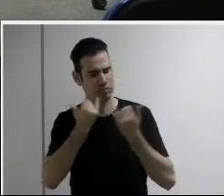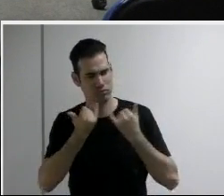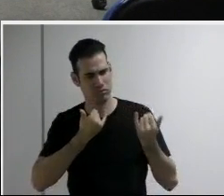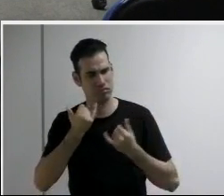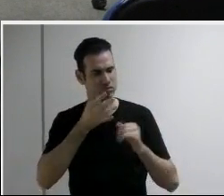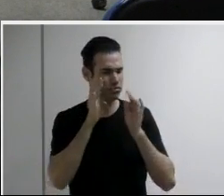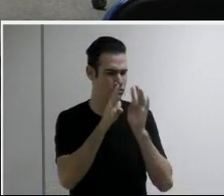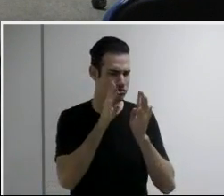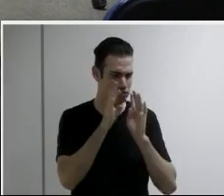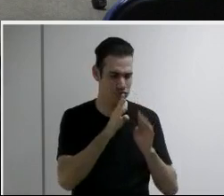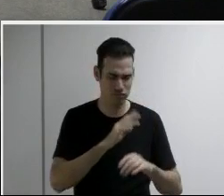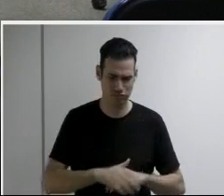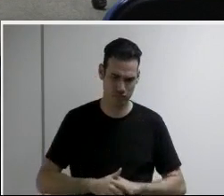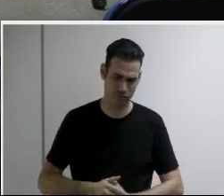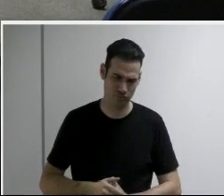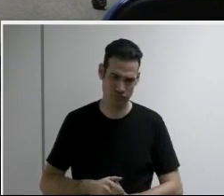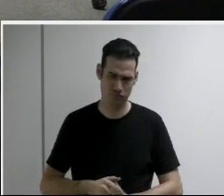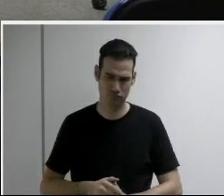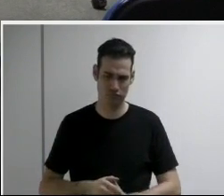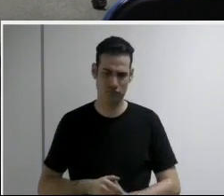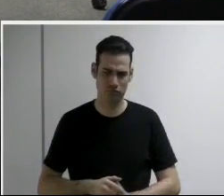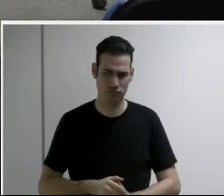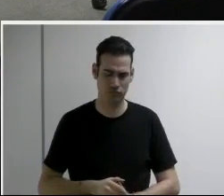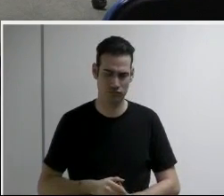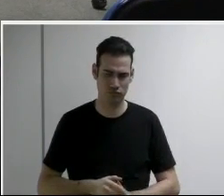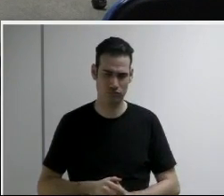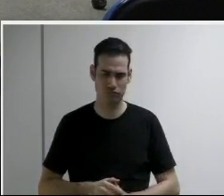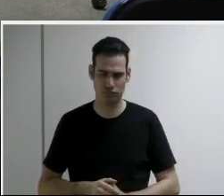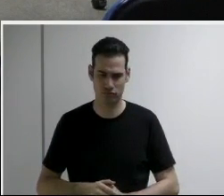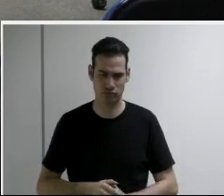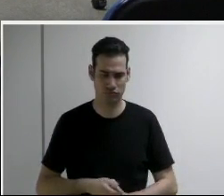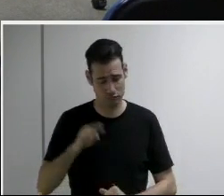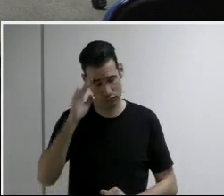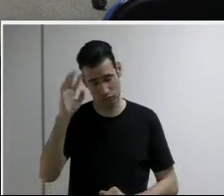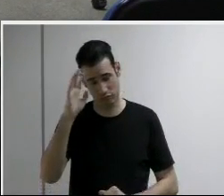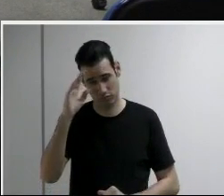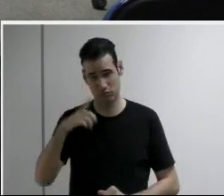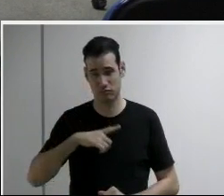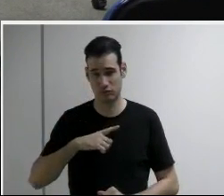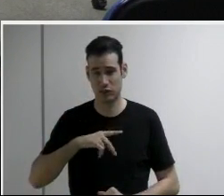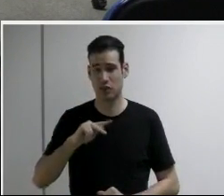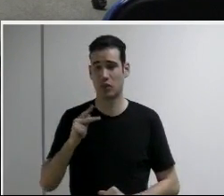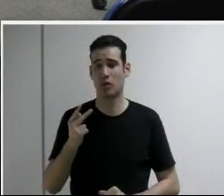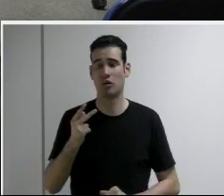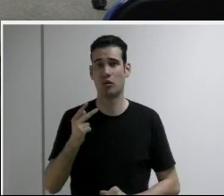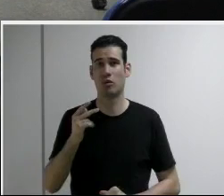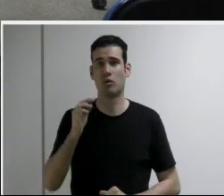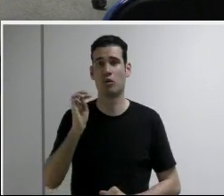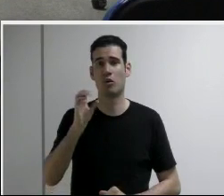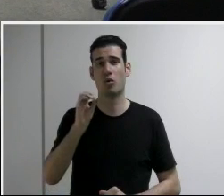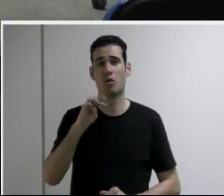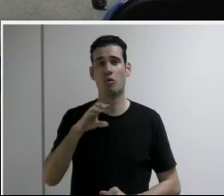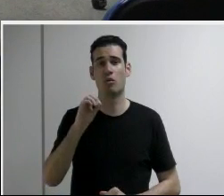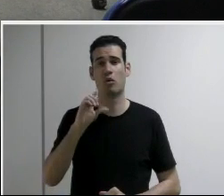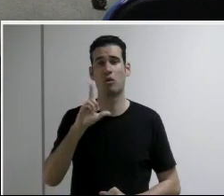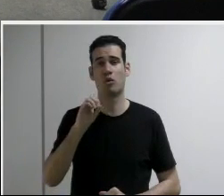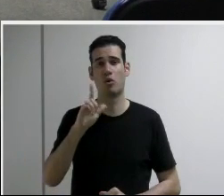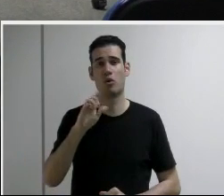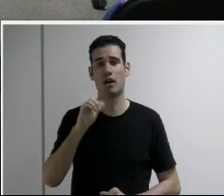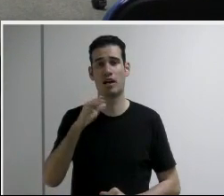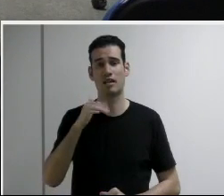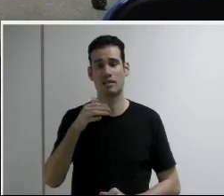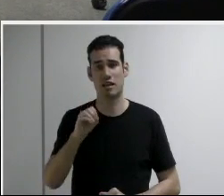e inclusive a gente tinha até pensado que poderia existir uma homologação posterior, até